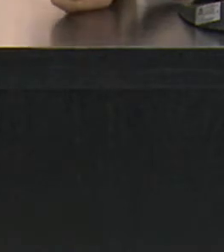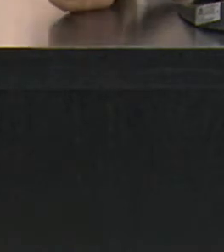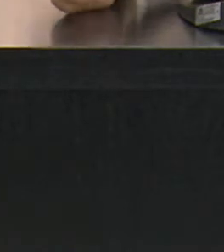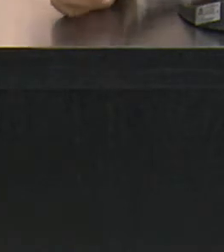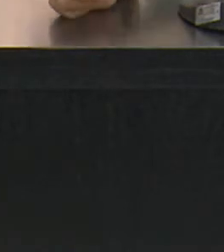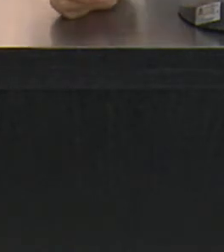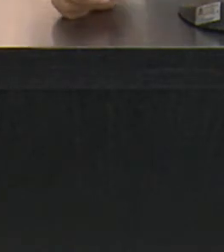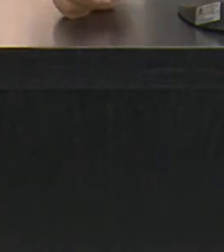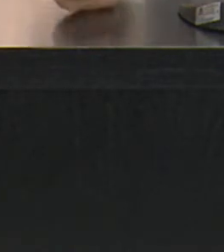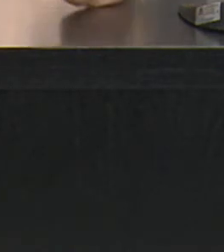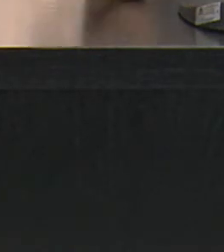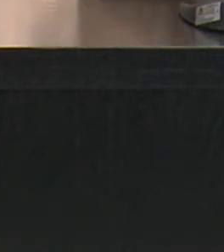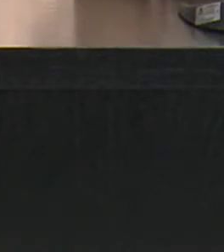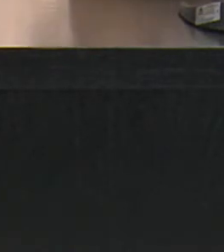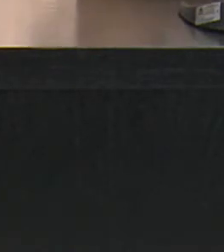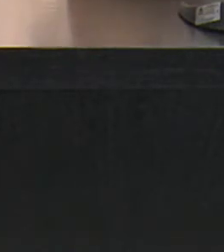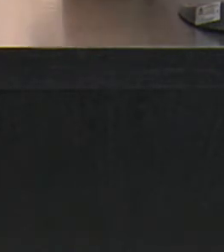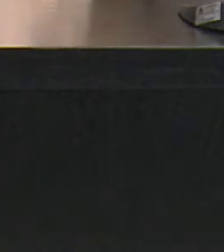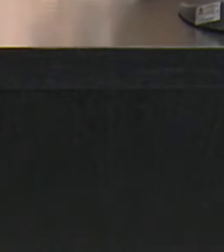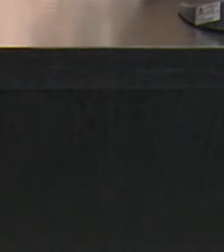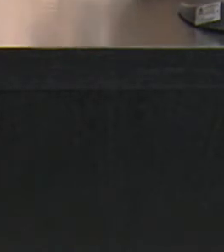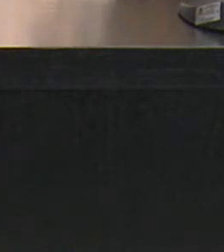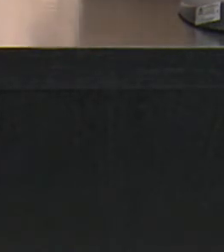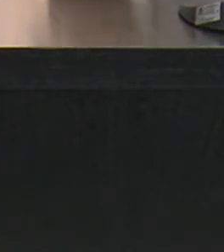Estão prontos? Então ele vai ler a ata.